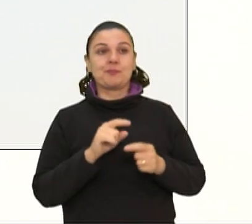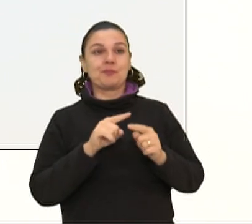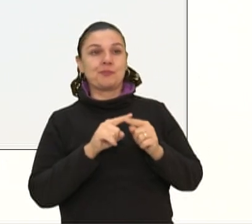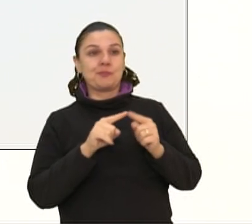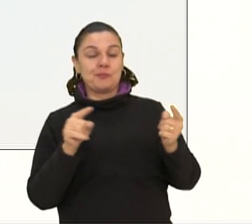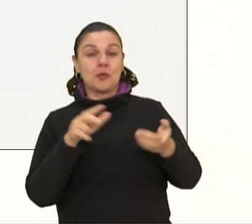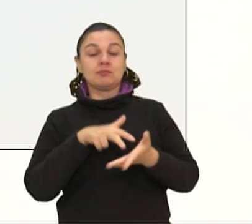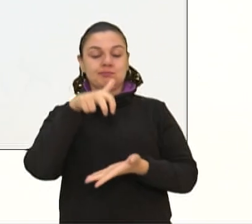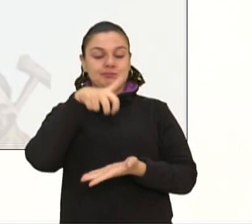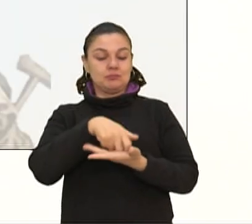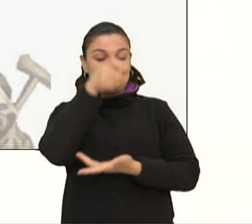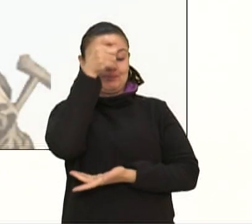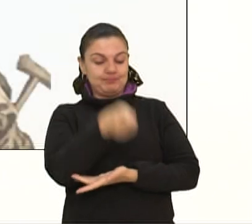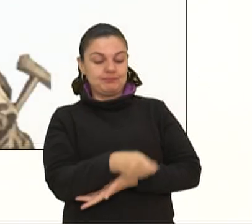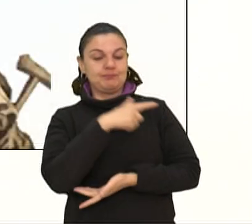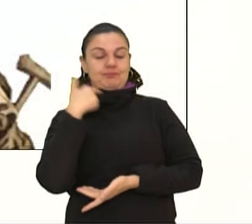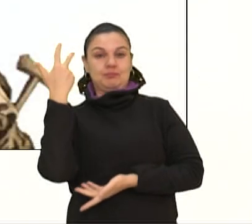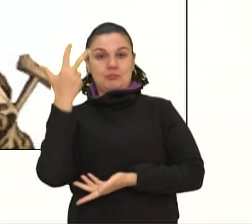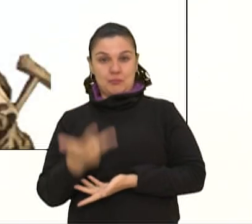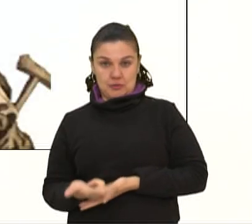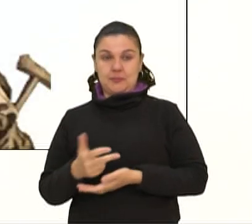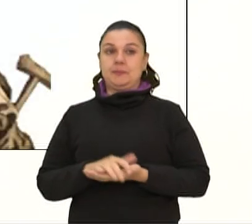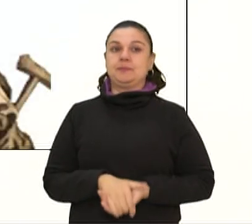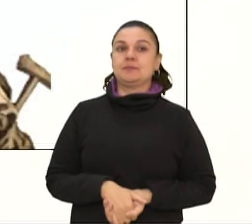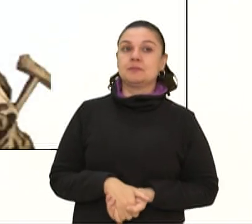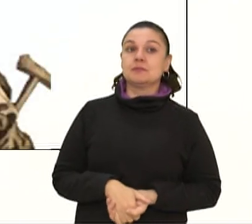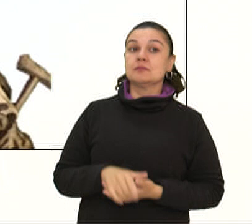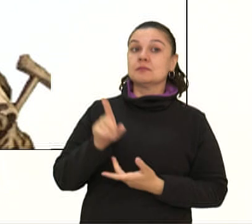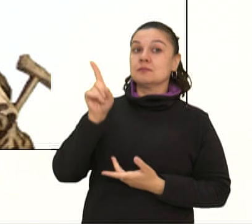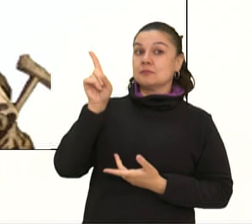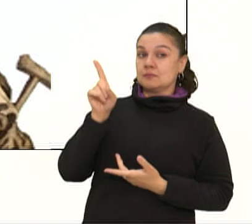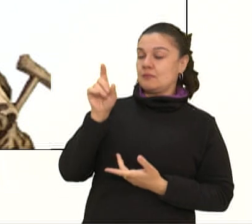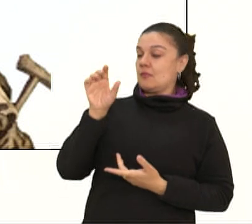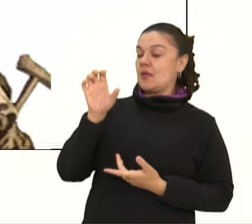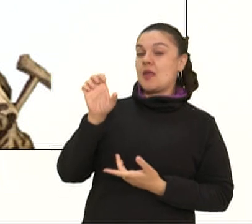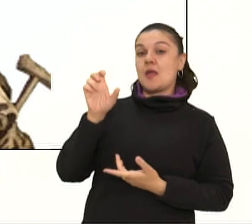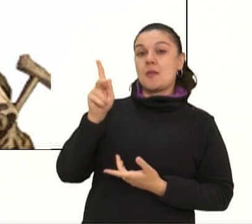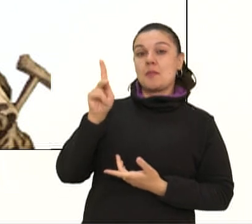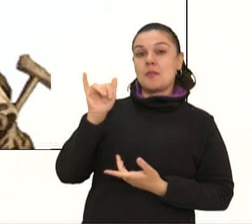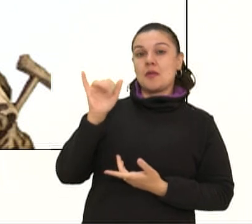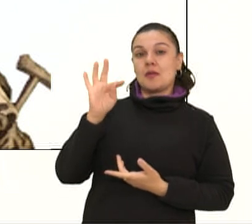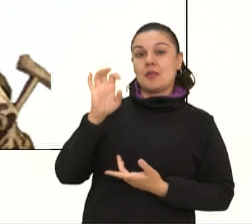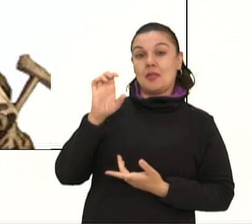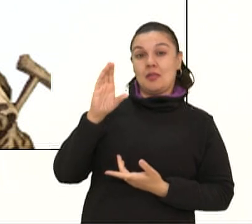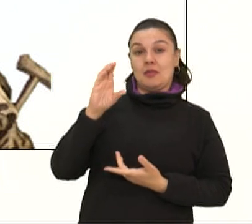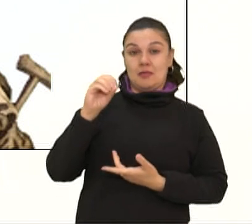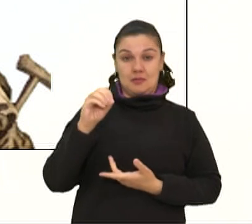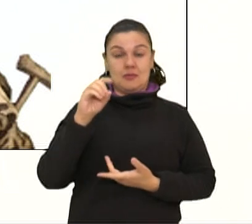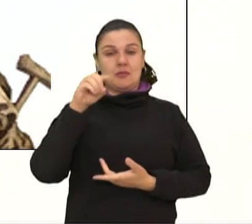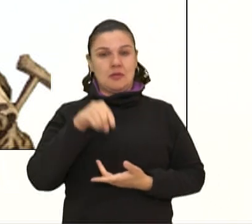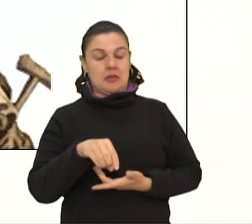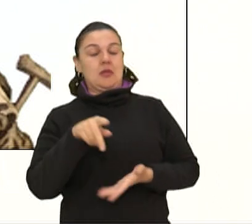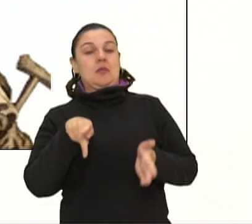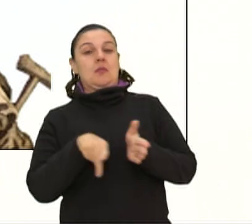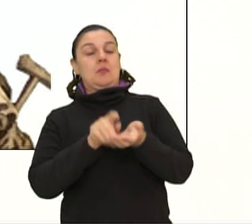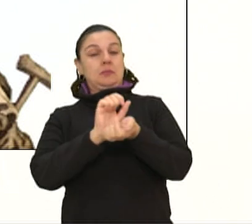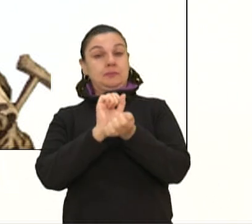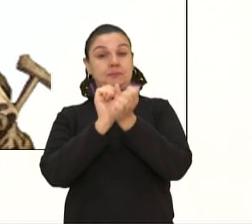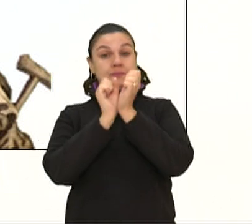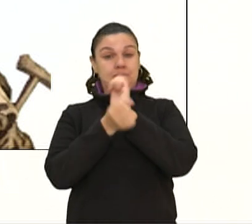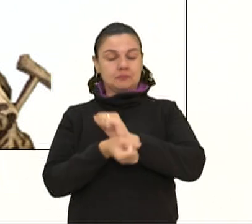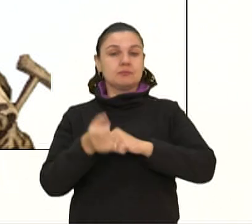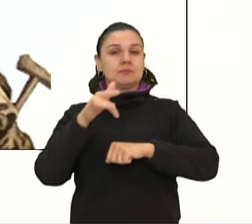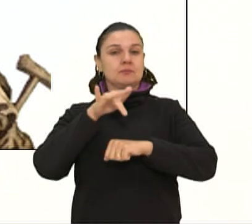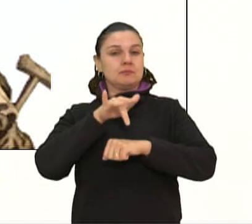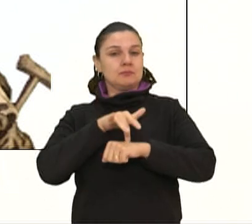tempo. O Sêneca, orador e advogado no Senado, esteve no exílio, conselheiro